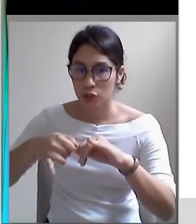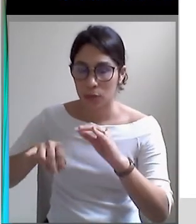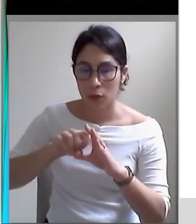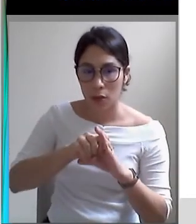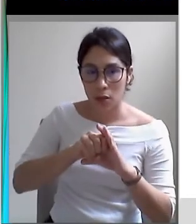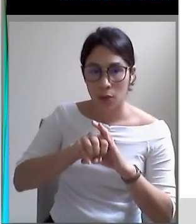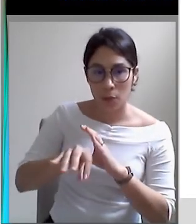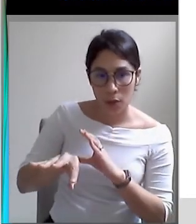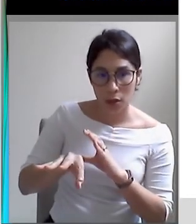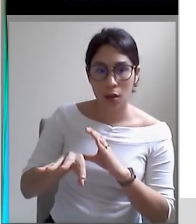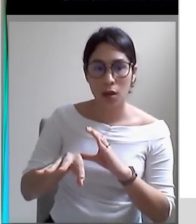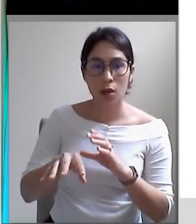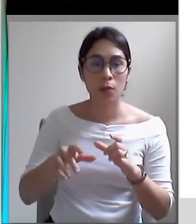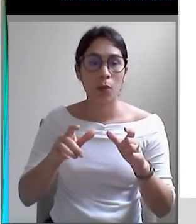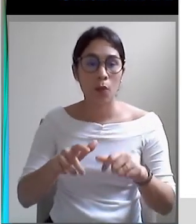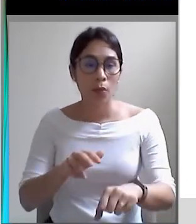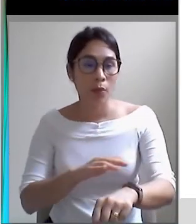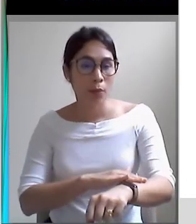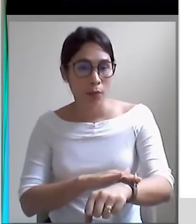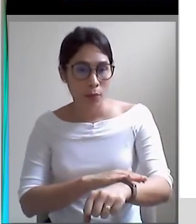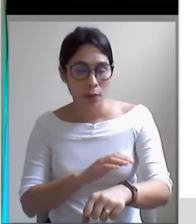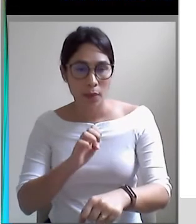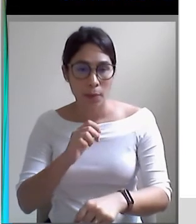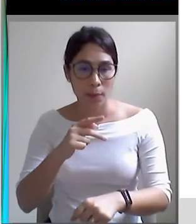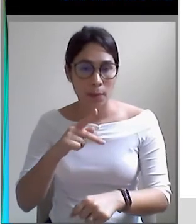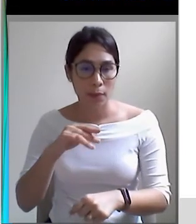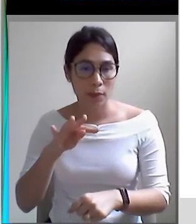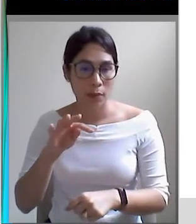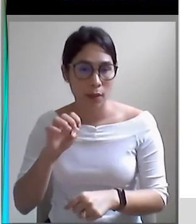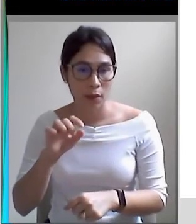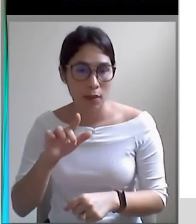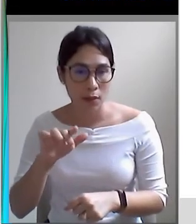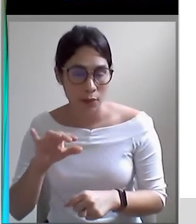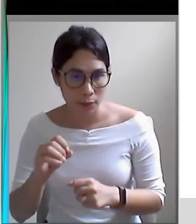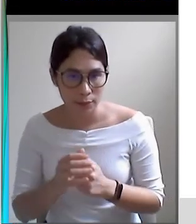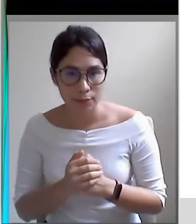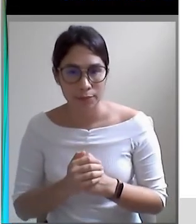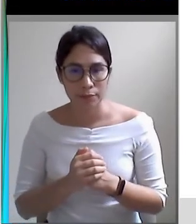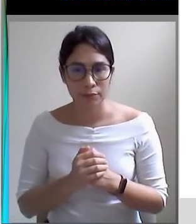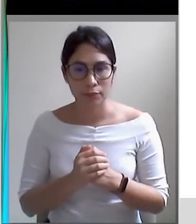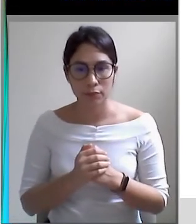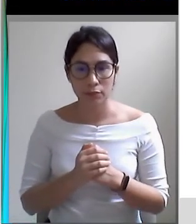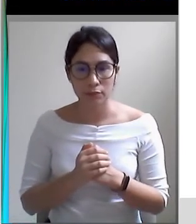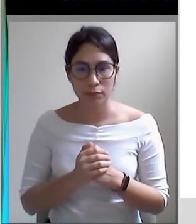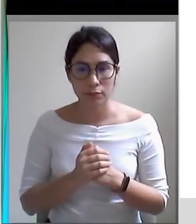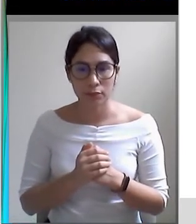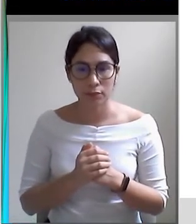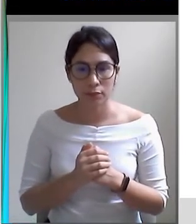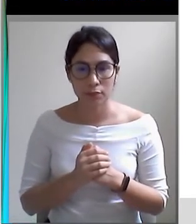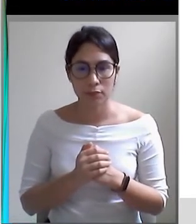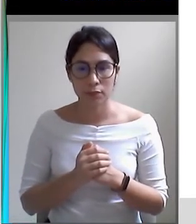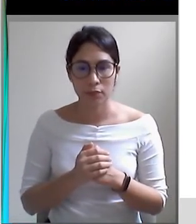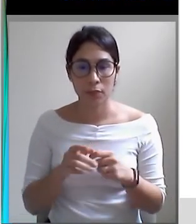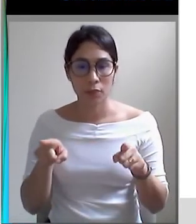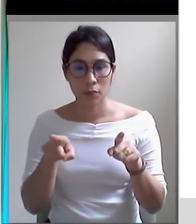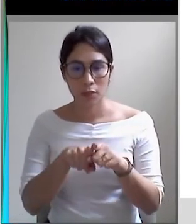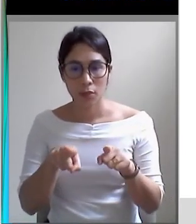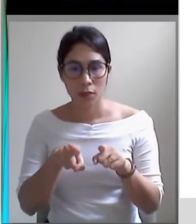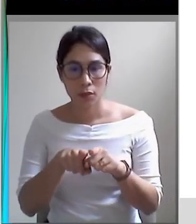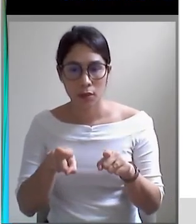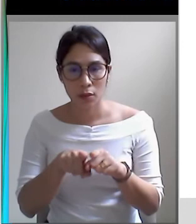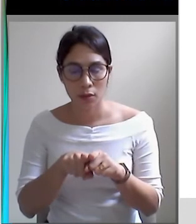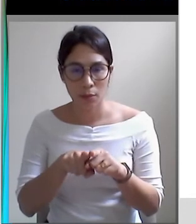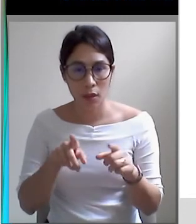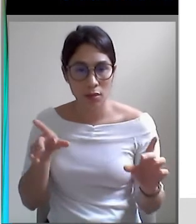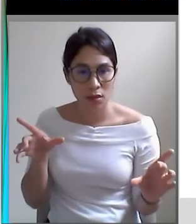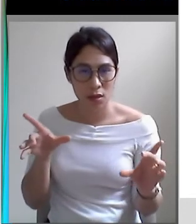quimiocinas liberadas pelo próprio epitélio. Ativam as integrinas e aderem-se